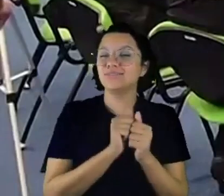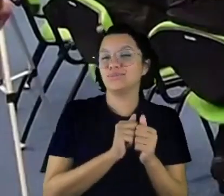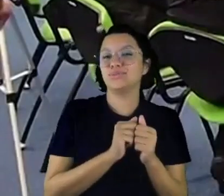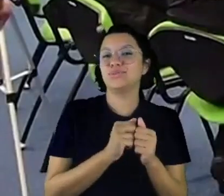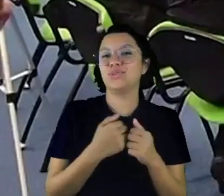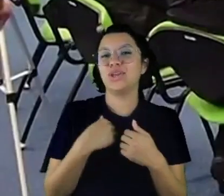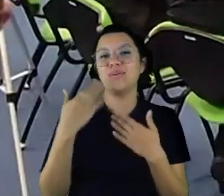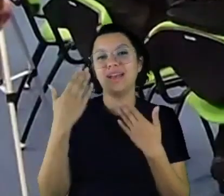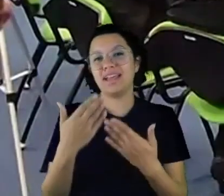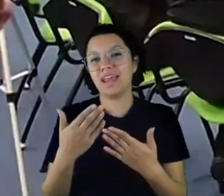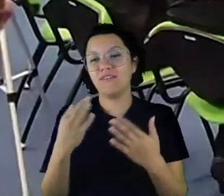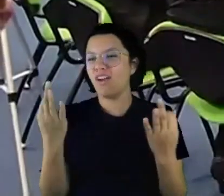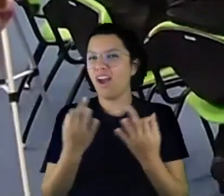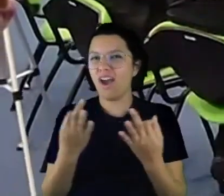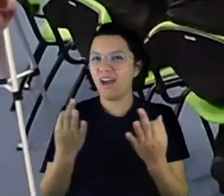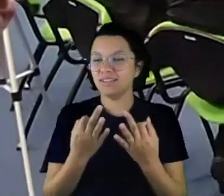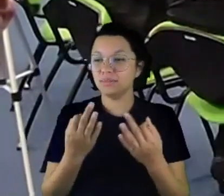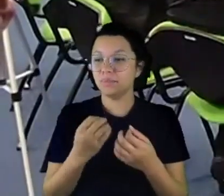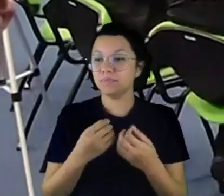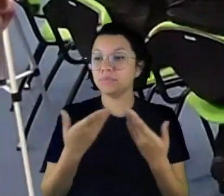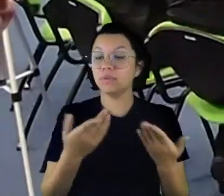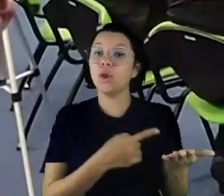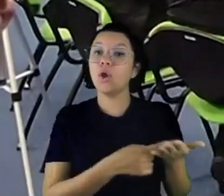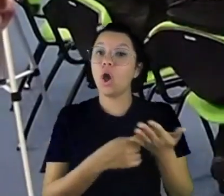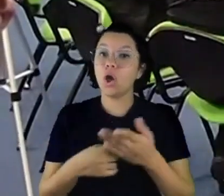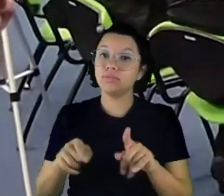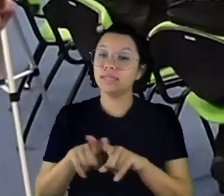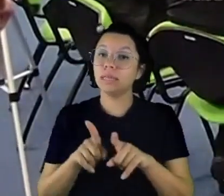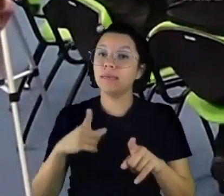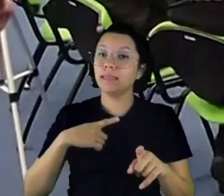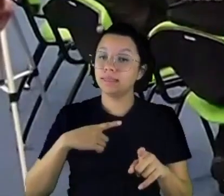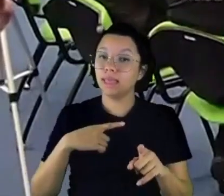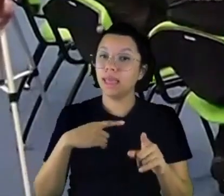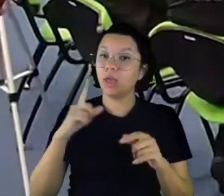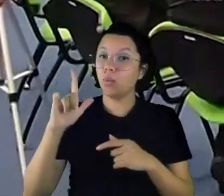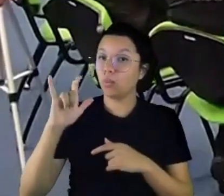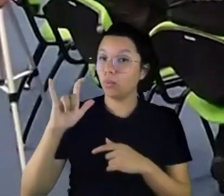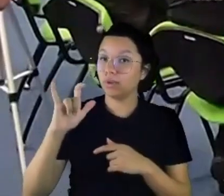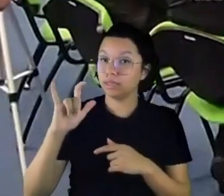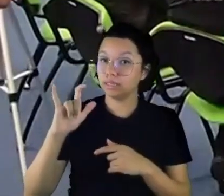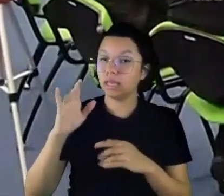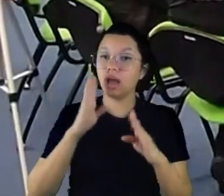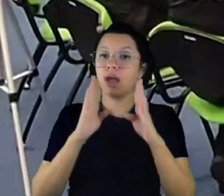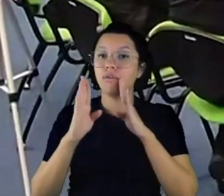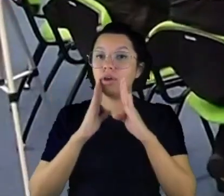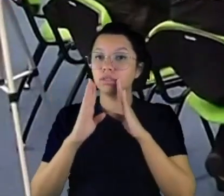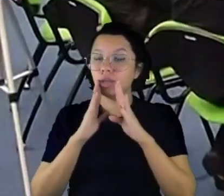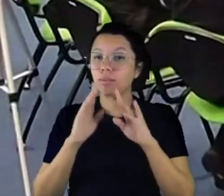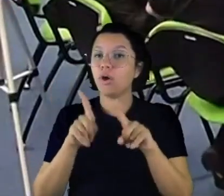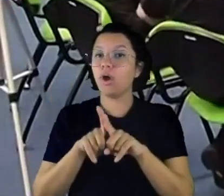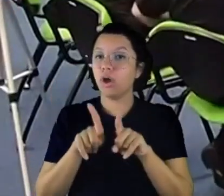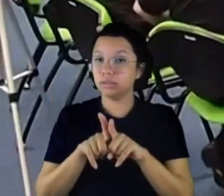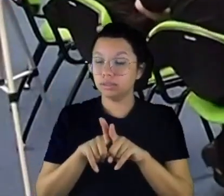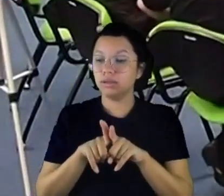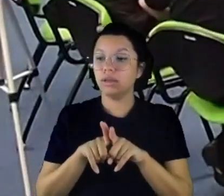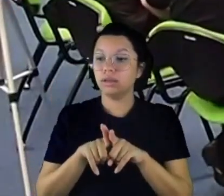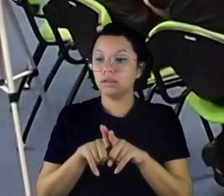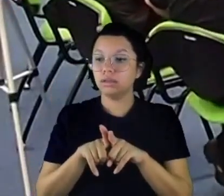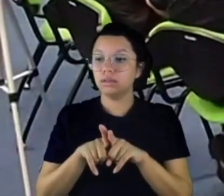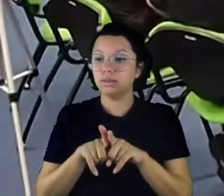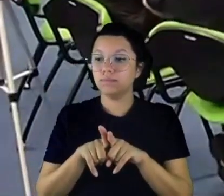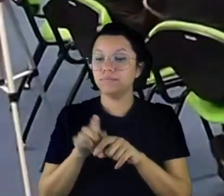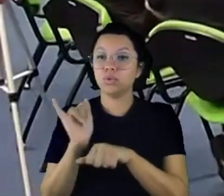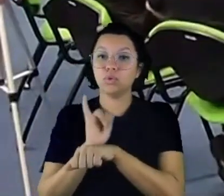ótimo. Aí quero deixar o convite aí, eu tenho uma página no Instagram, uma página no Facebook, no Instagram e um canal no